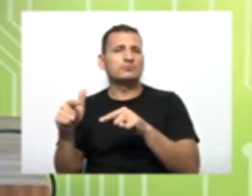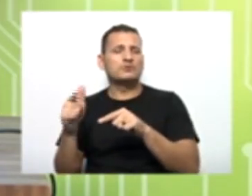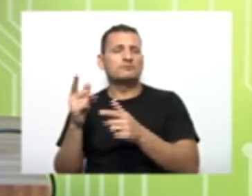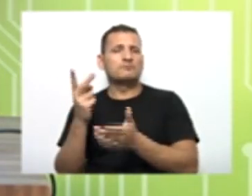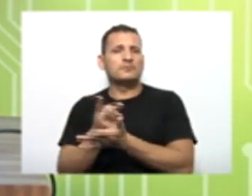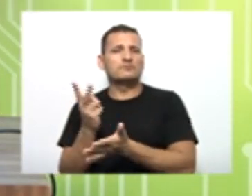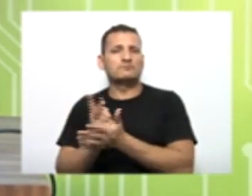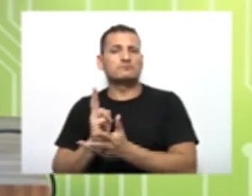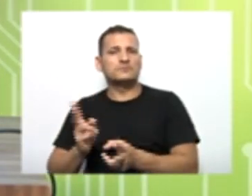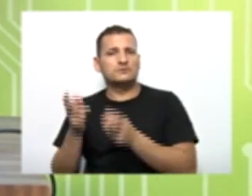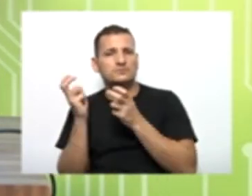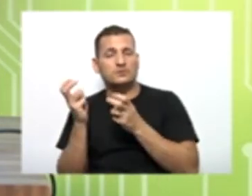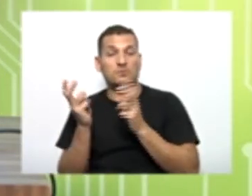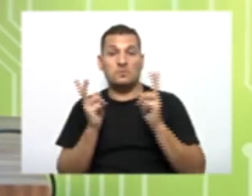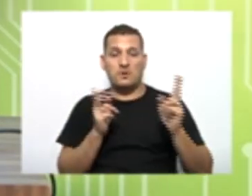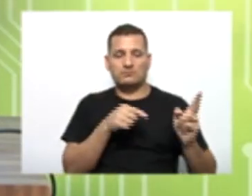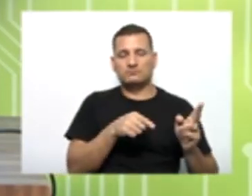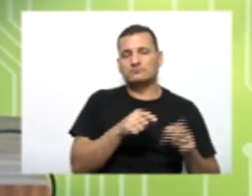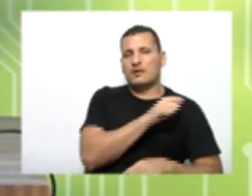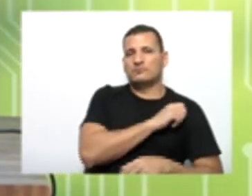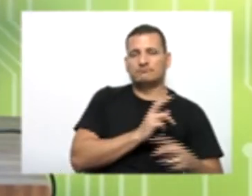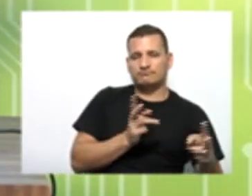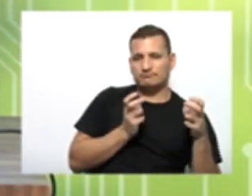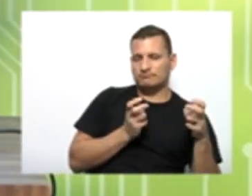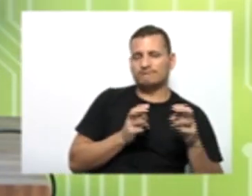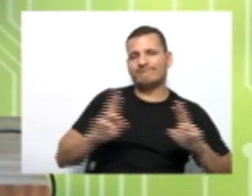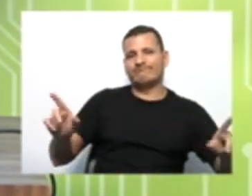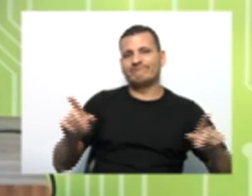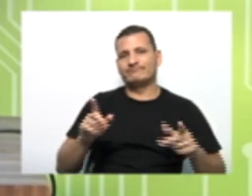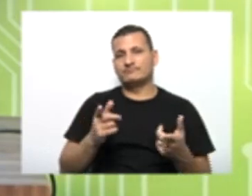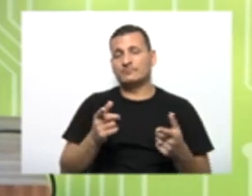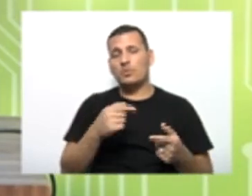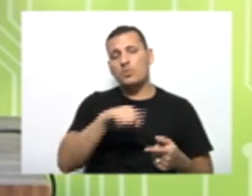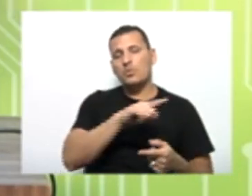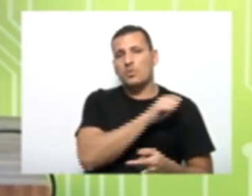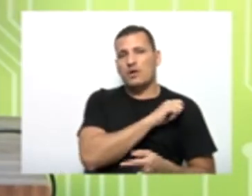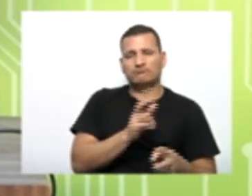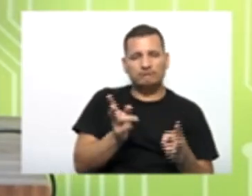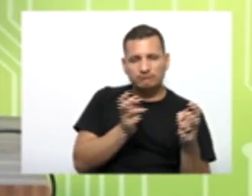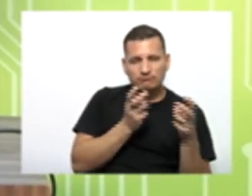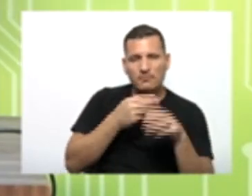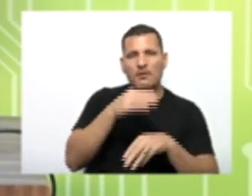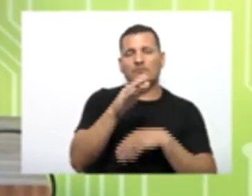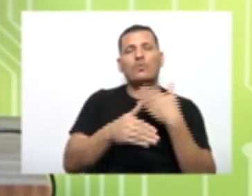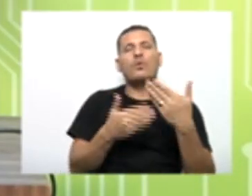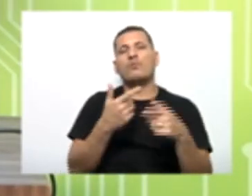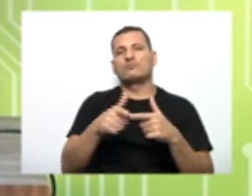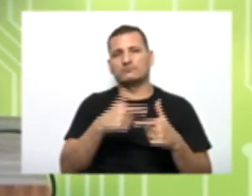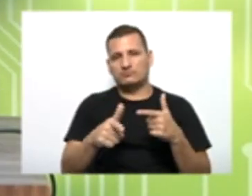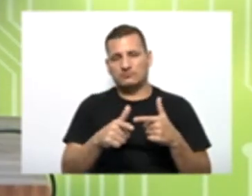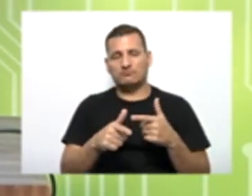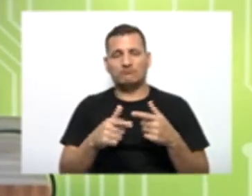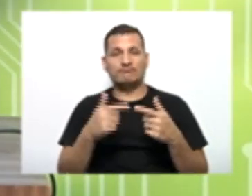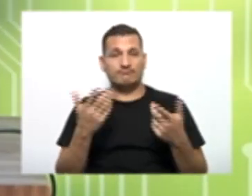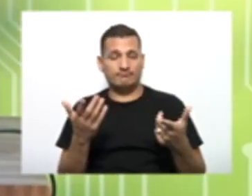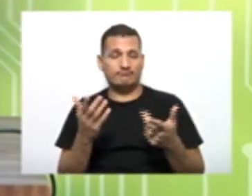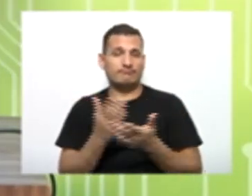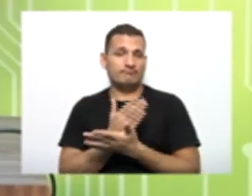Estudantil? Realizar palestras, realizar debates, promover atividades culturais, projetos